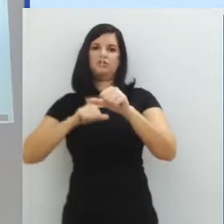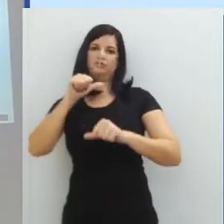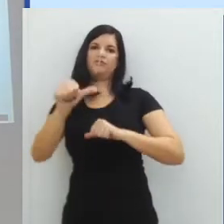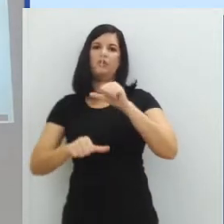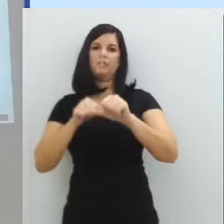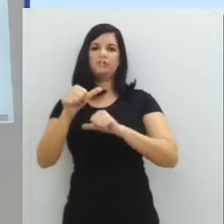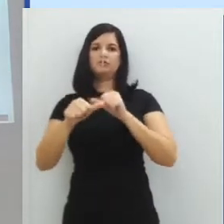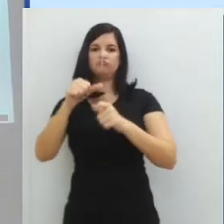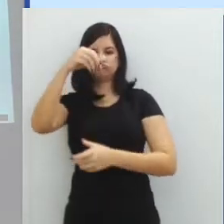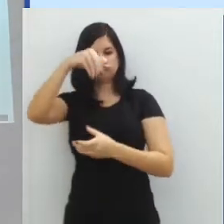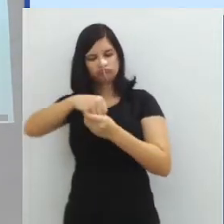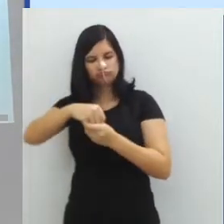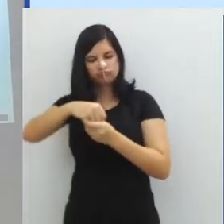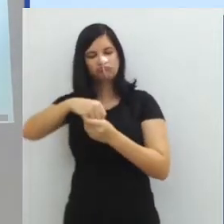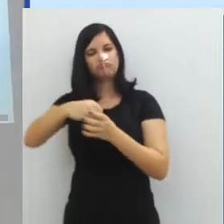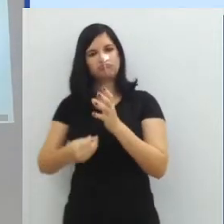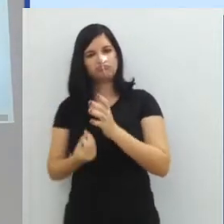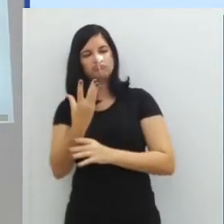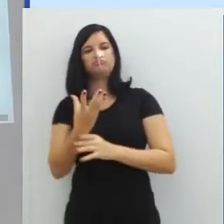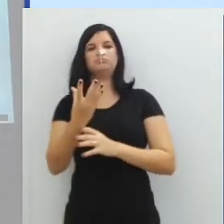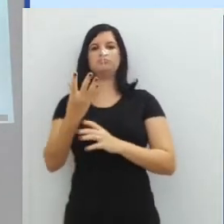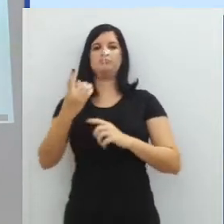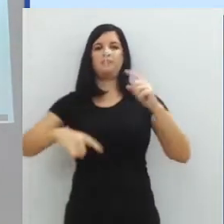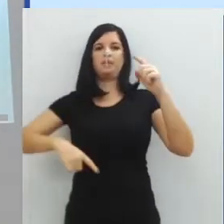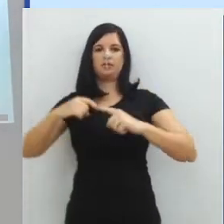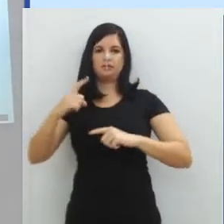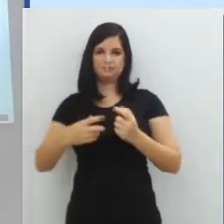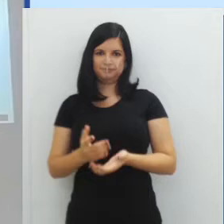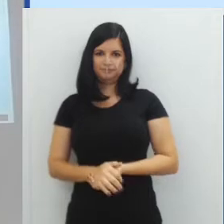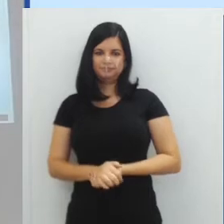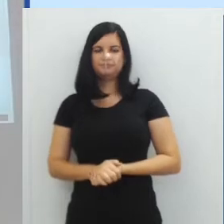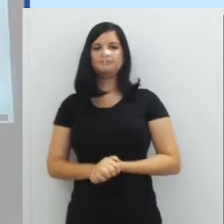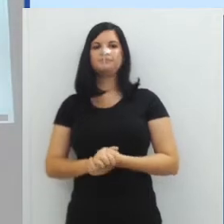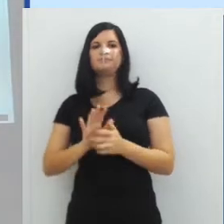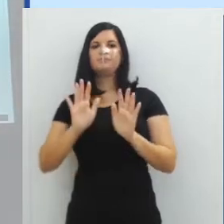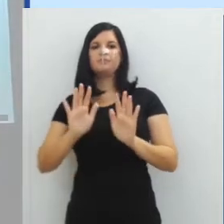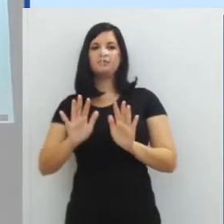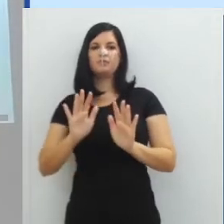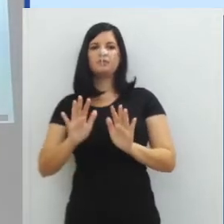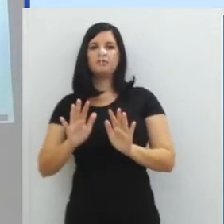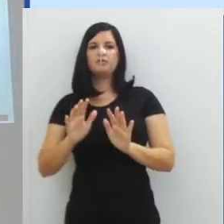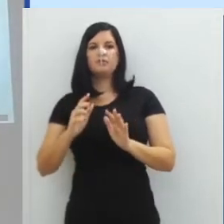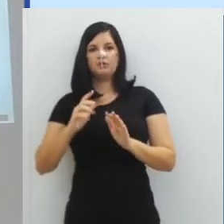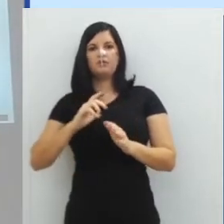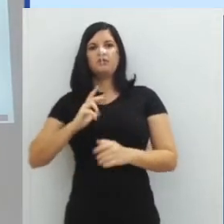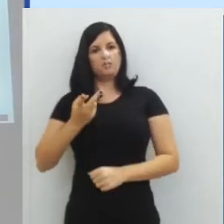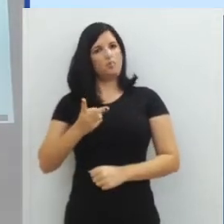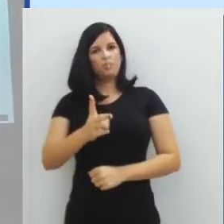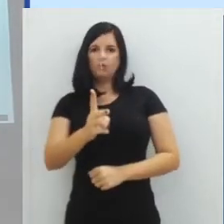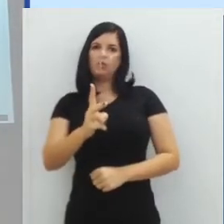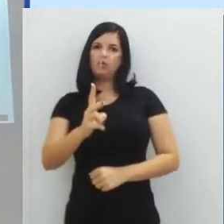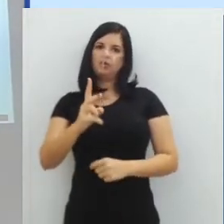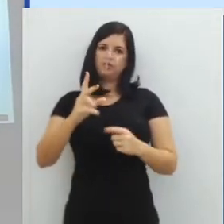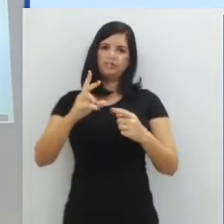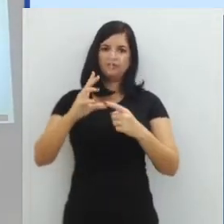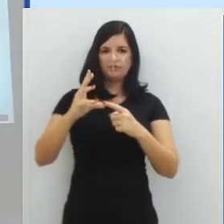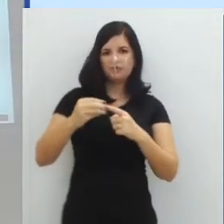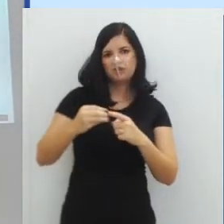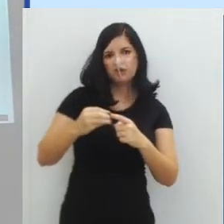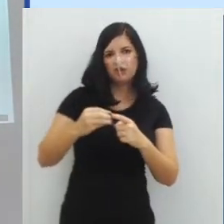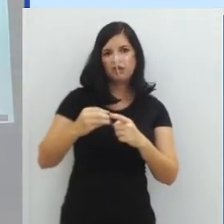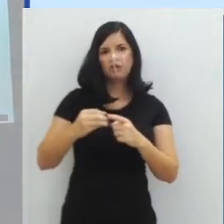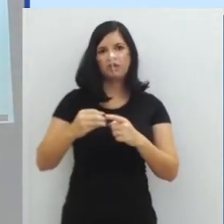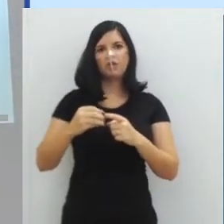na composição da matéria. Tá certo? É uma coisa, continua sendo ela, física. Não é